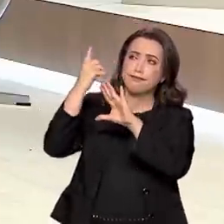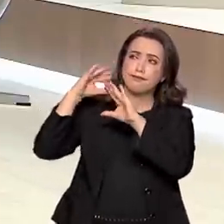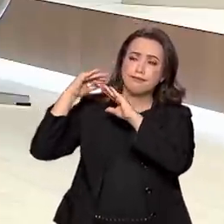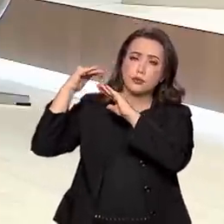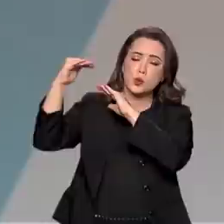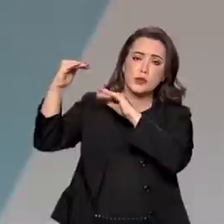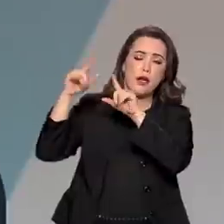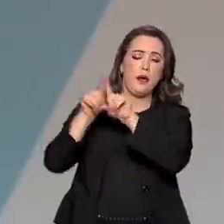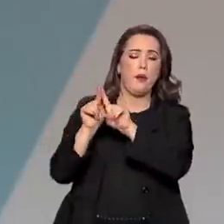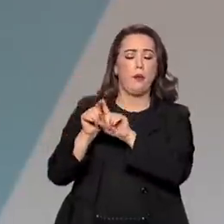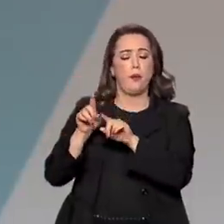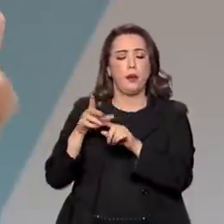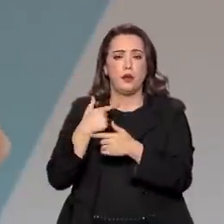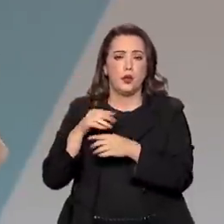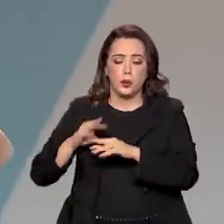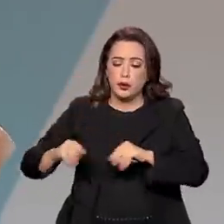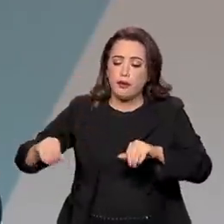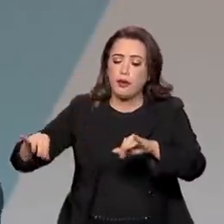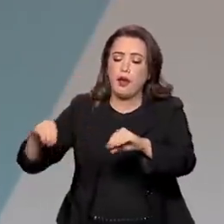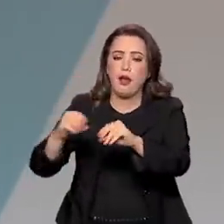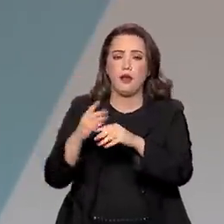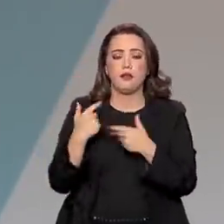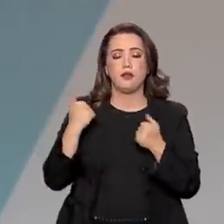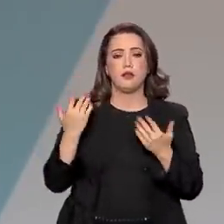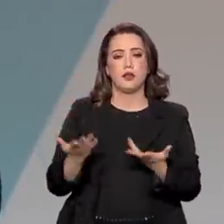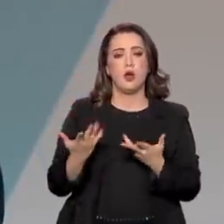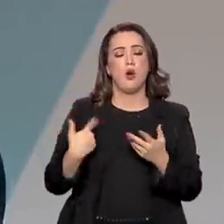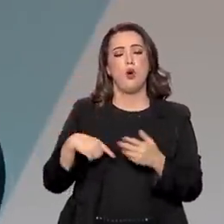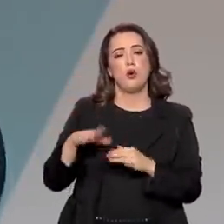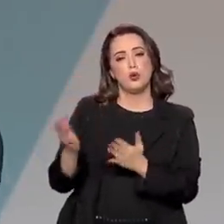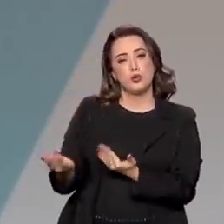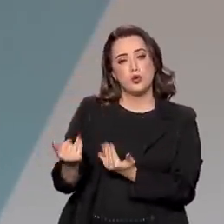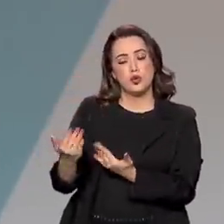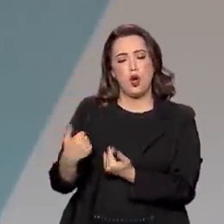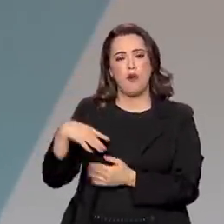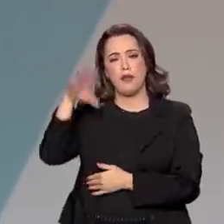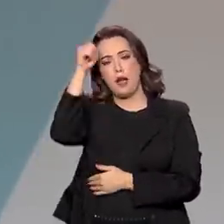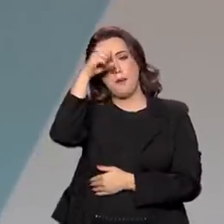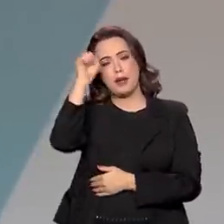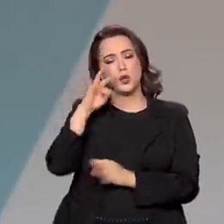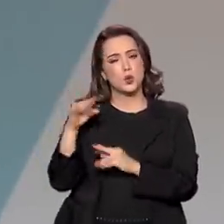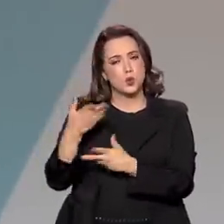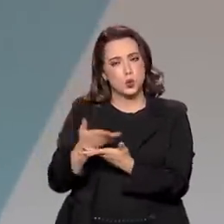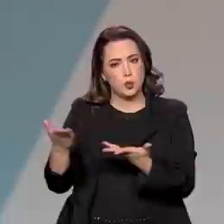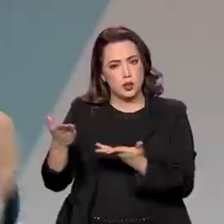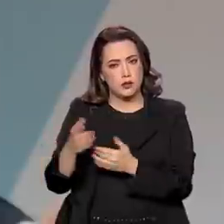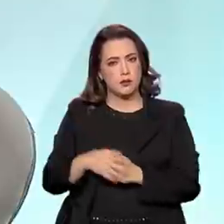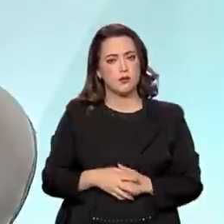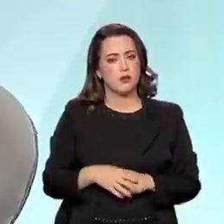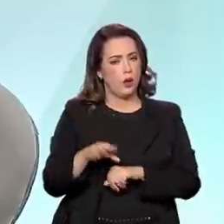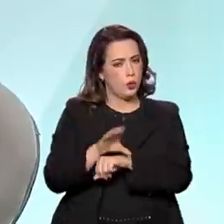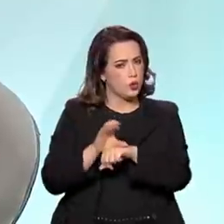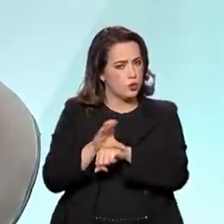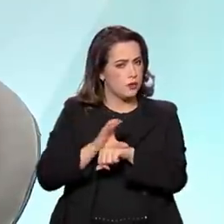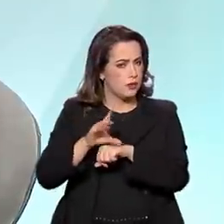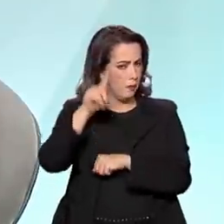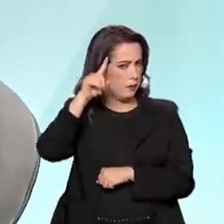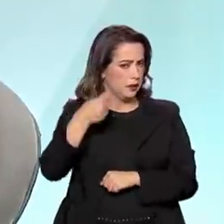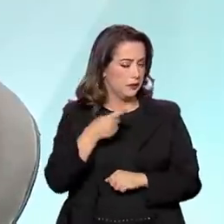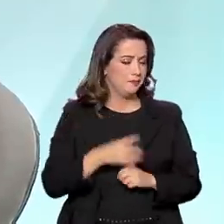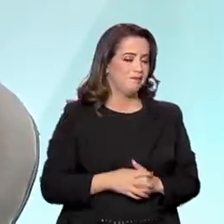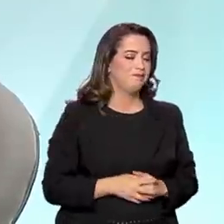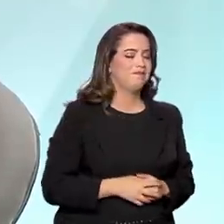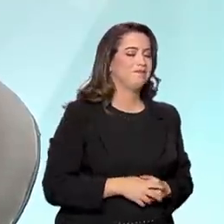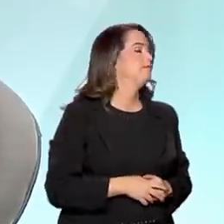o jovem que é alistado e é selecionado ele aprende também nesses 12 mesmo período dele no